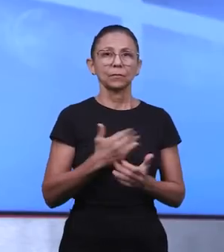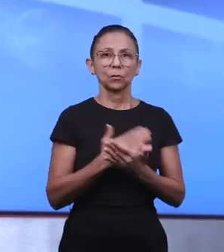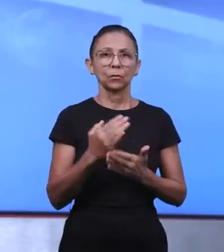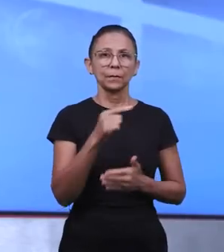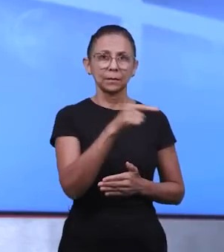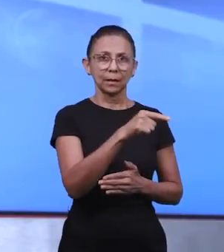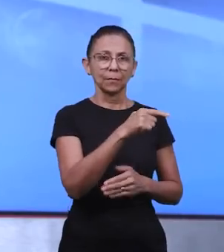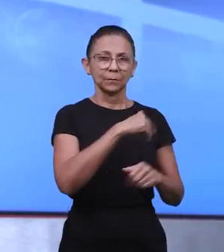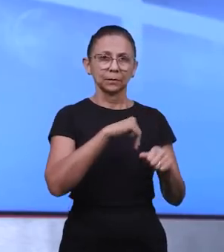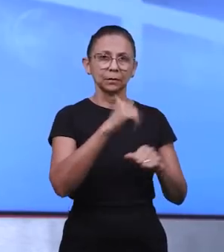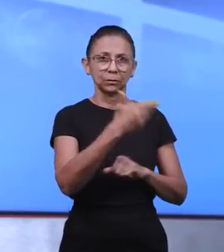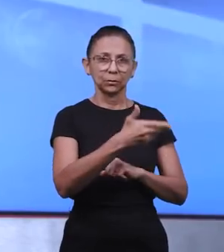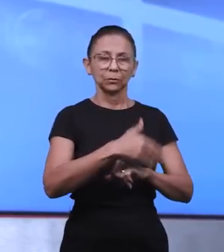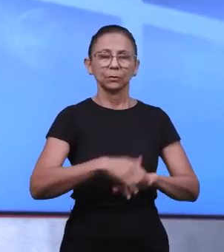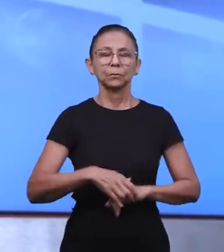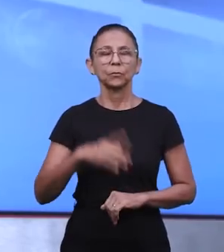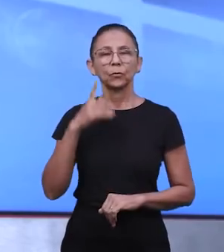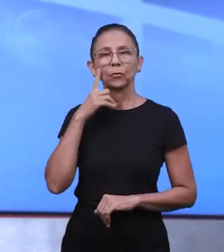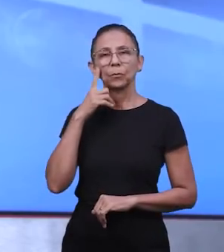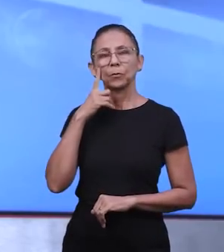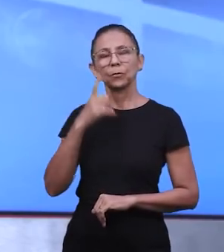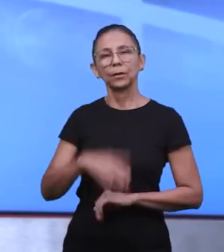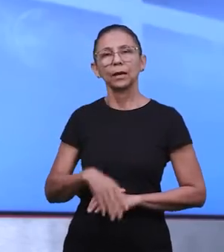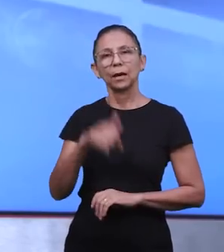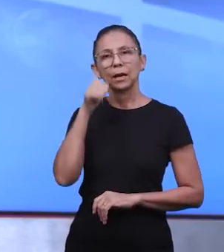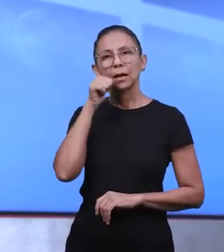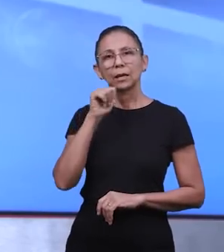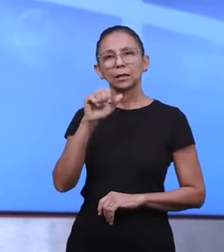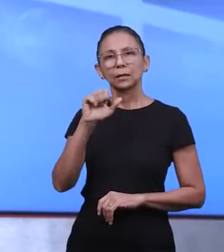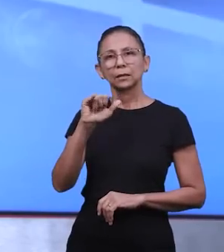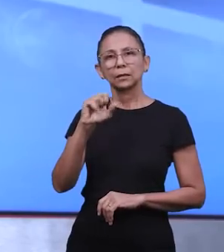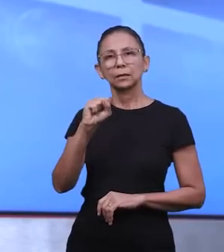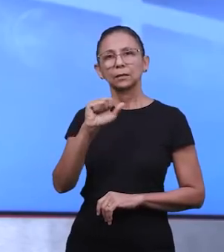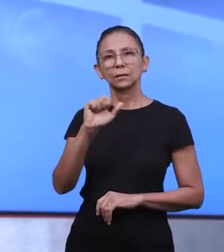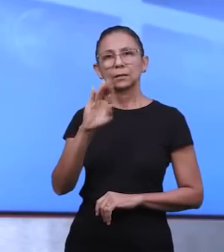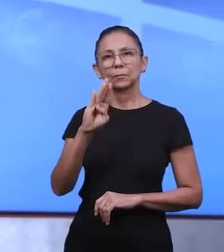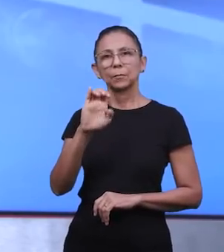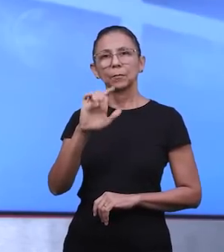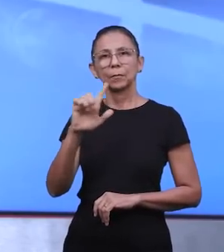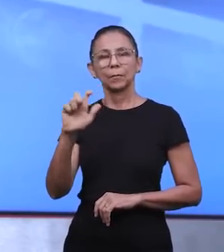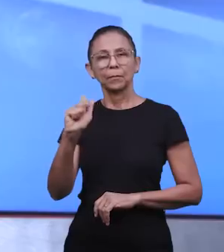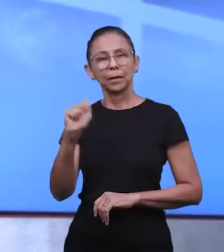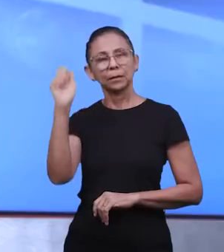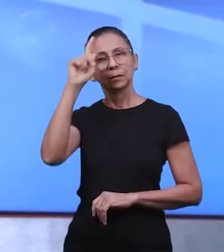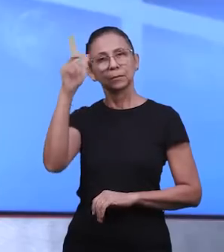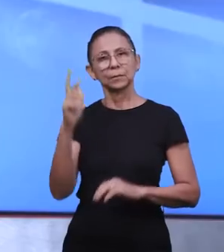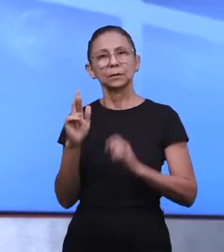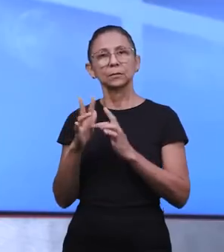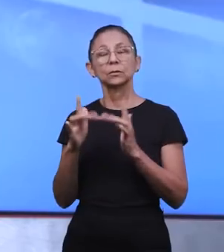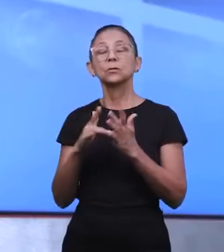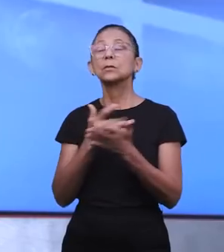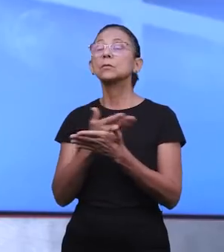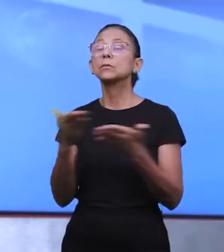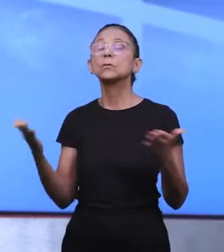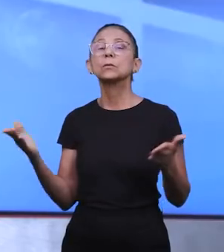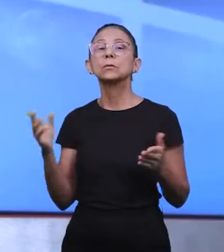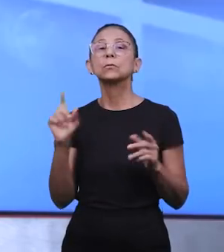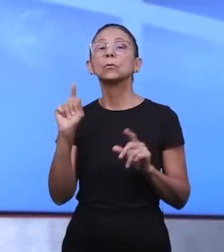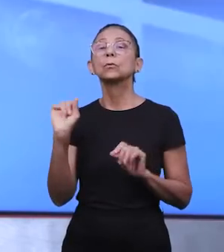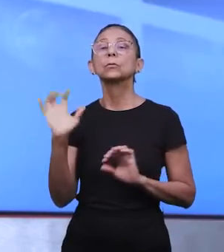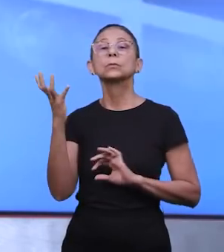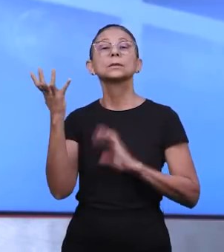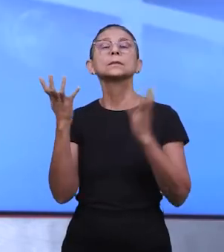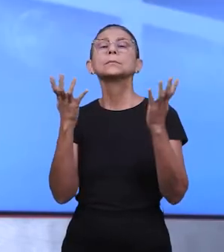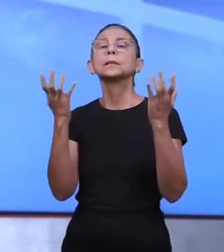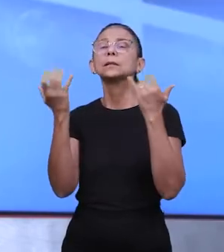pelo exterior, vamos assistir agora as participações da nossa querida irmã Isabela Peuto. Isabela, a paz do Senhor Jesus, como é que está aí? Como